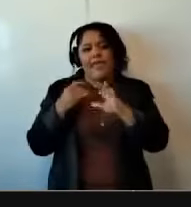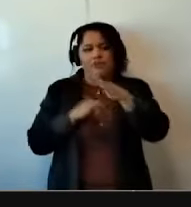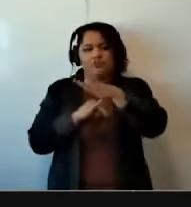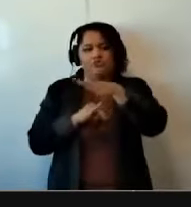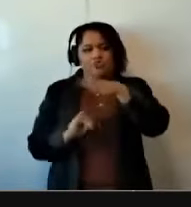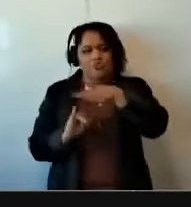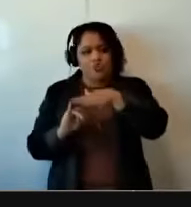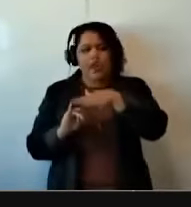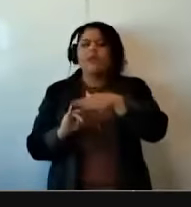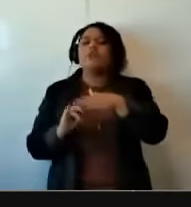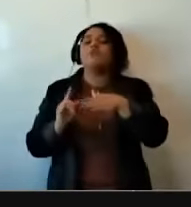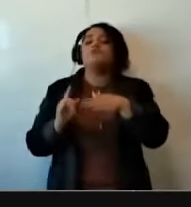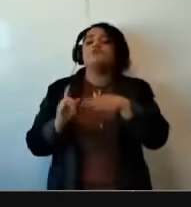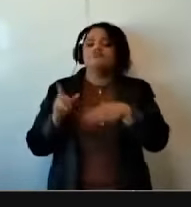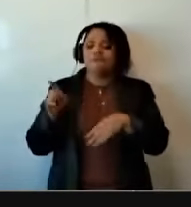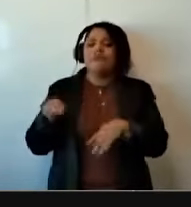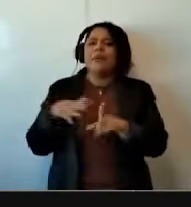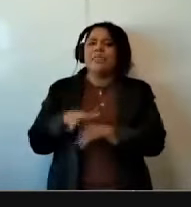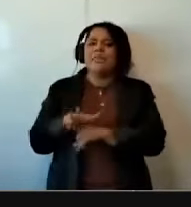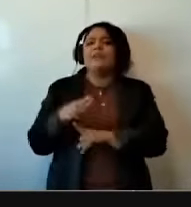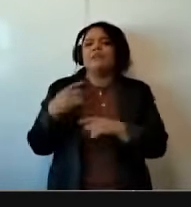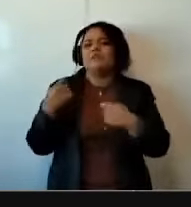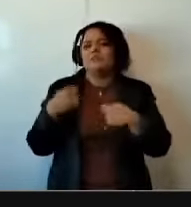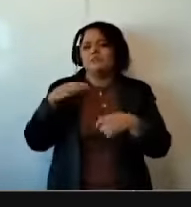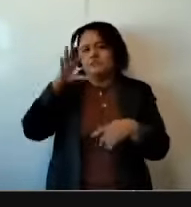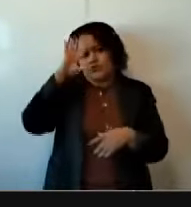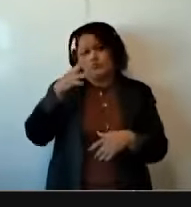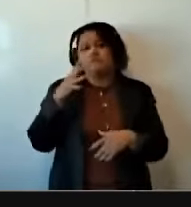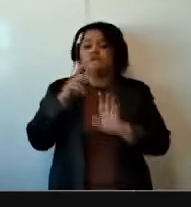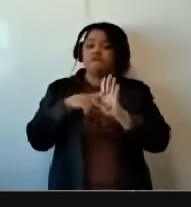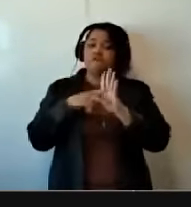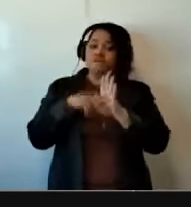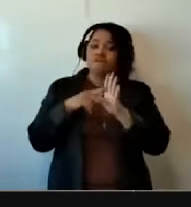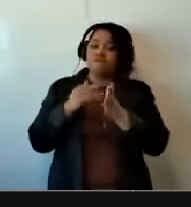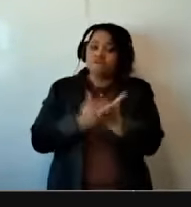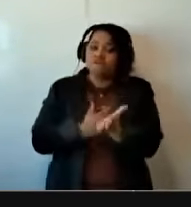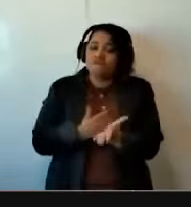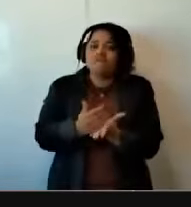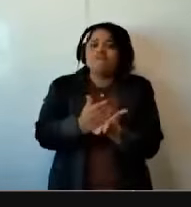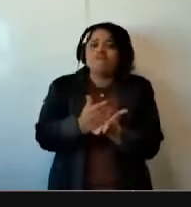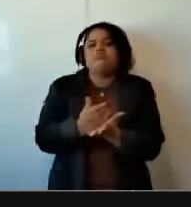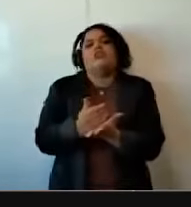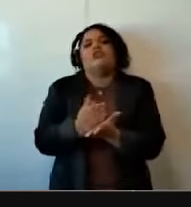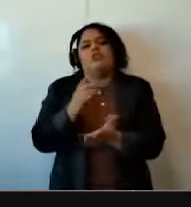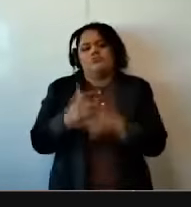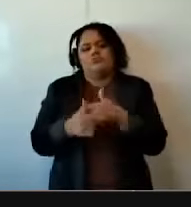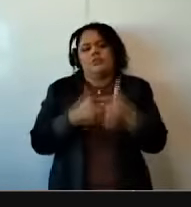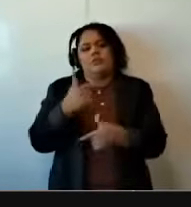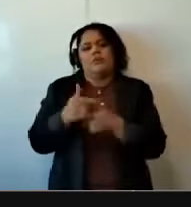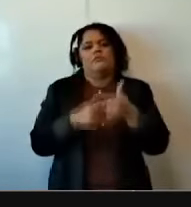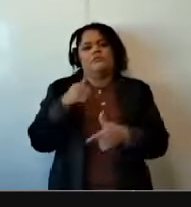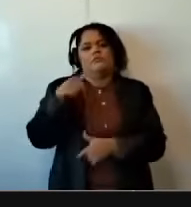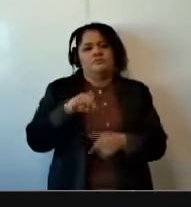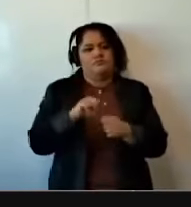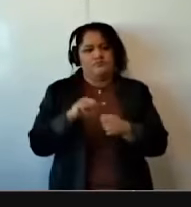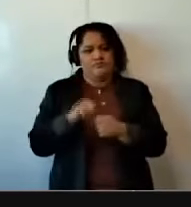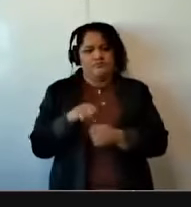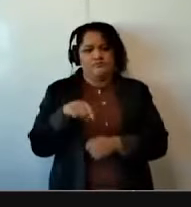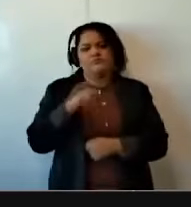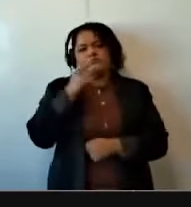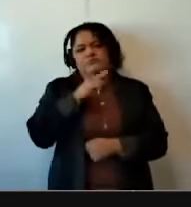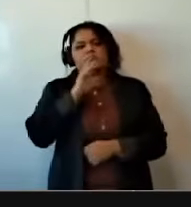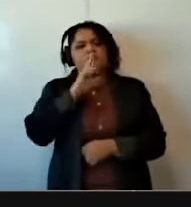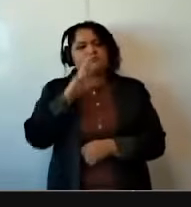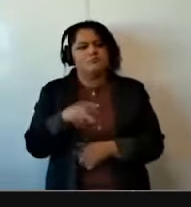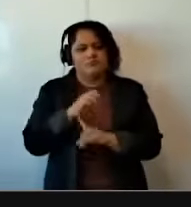solução e esse projeto dele, ele dá início a esse trabalho que nós faremos nessa Câmara aqui para dar uma resposta à sociedade em relação